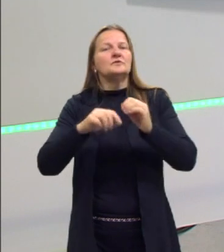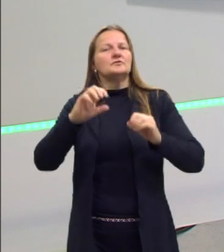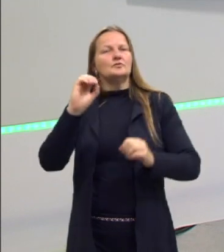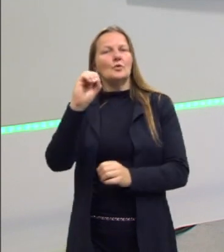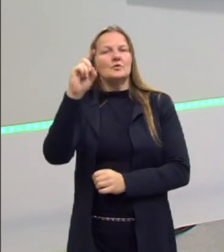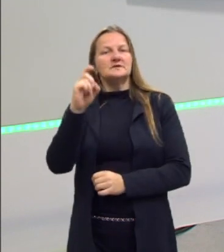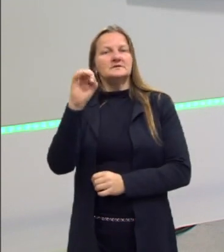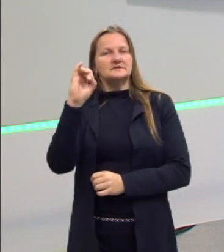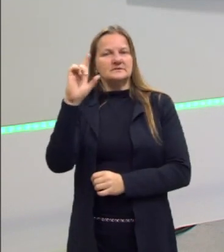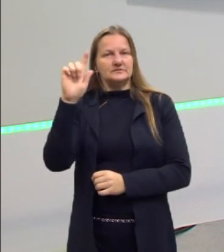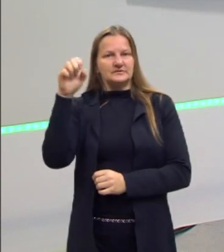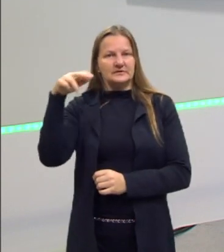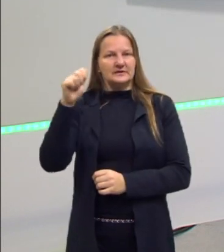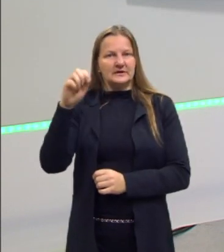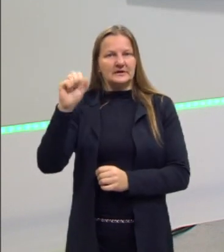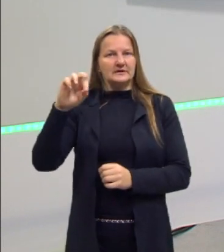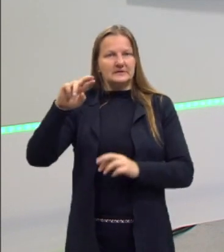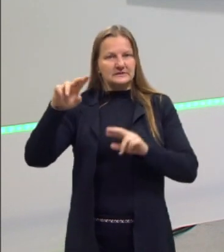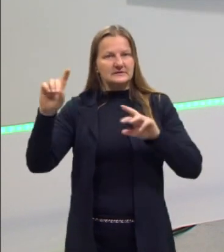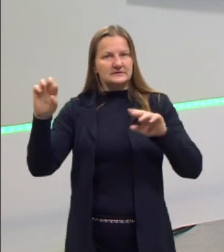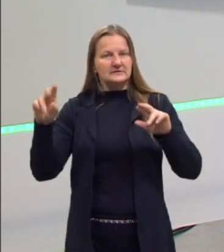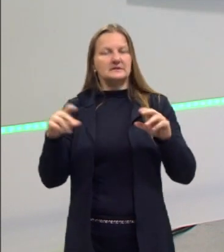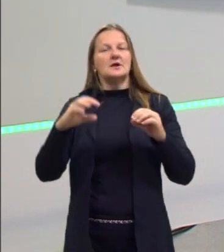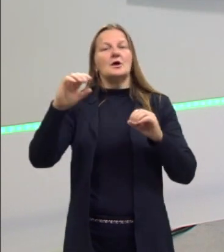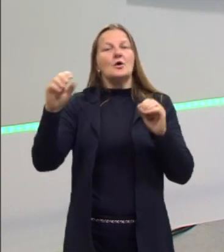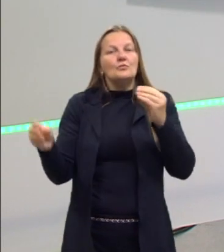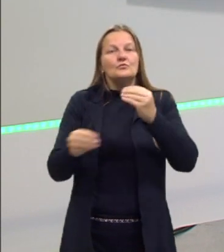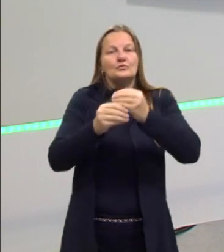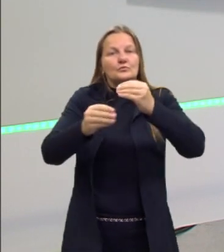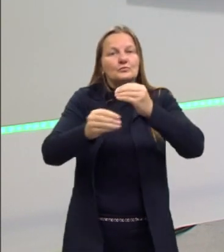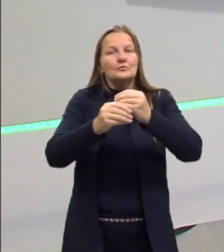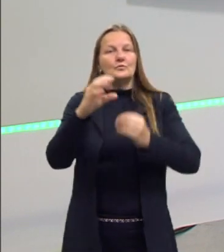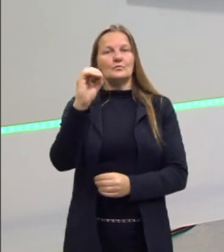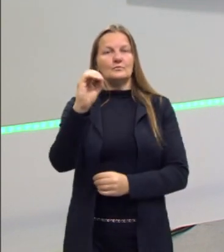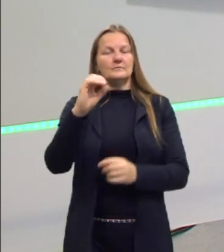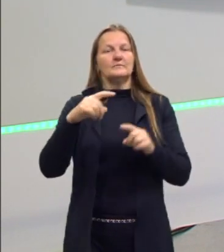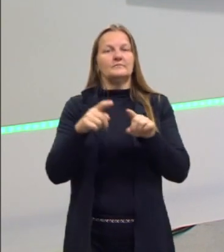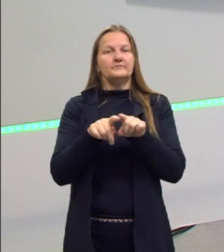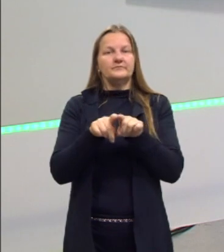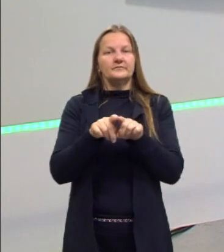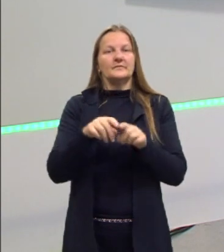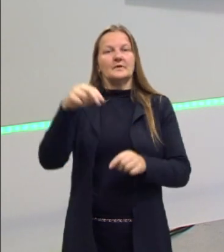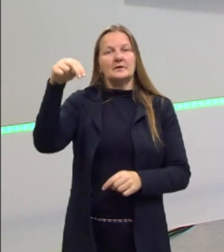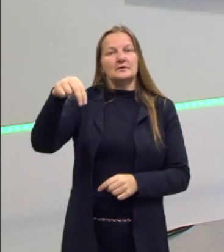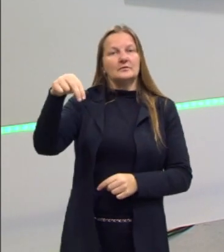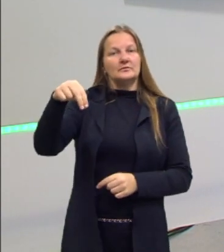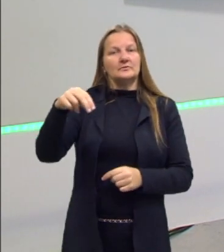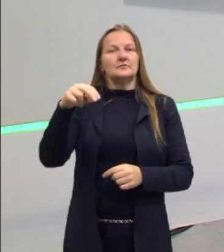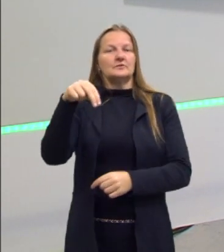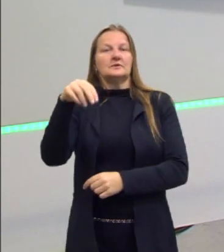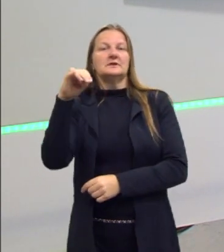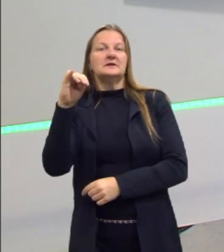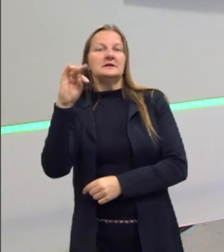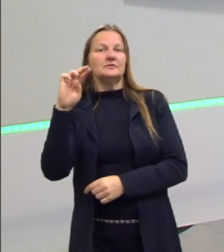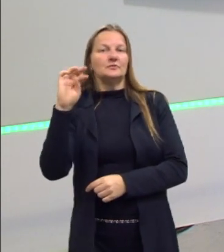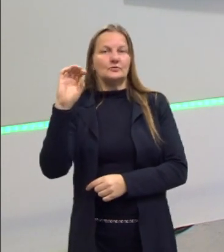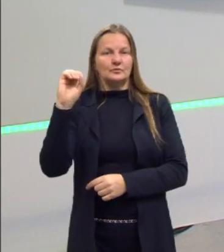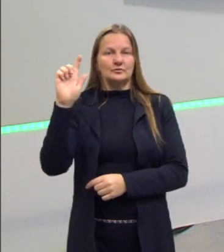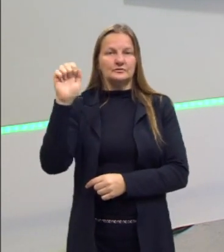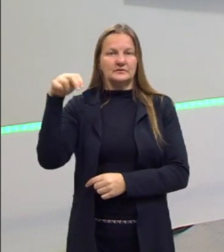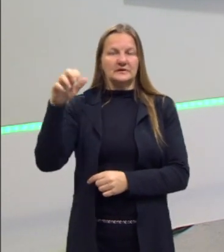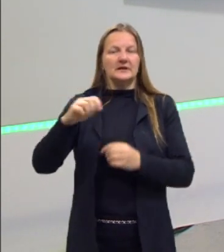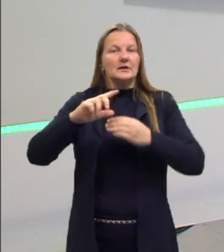né que entra elemento químico oxigênio depois das nitrogenados o nitrogênio e assim por diante